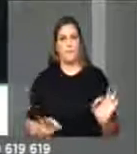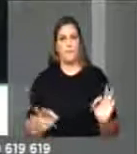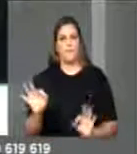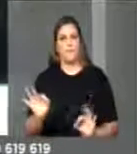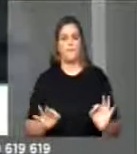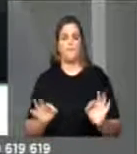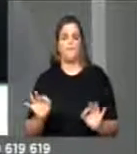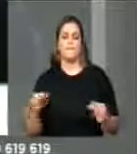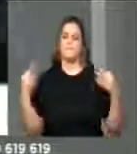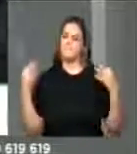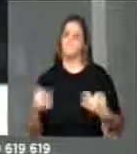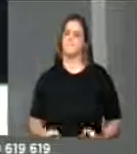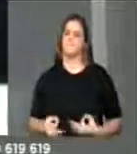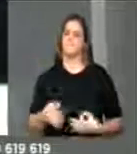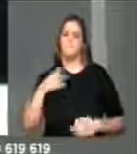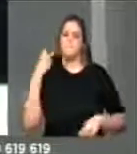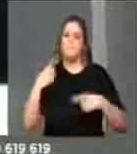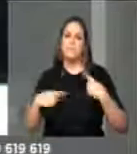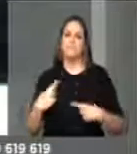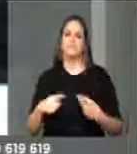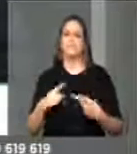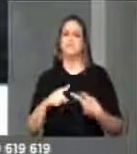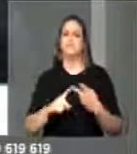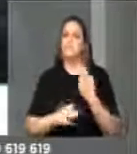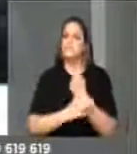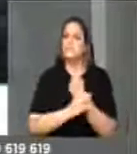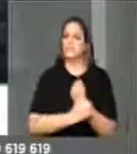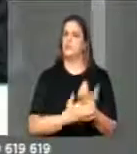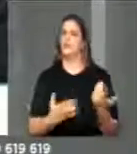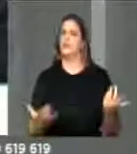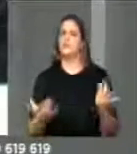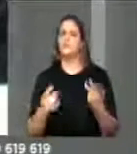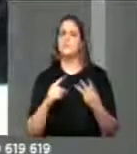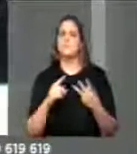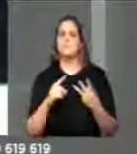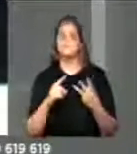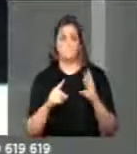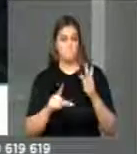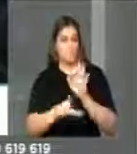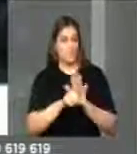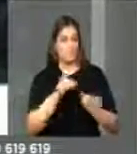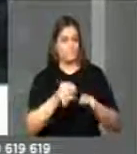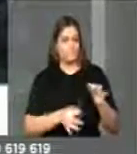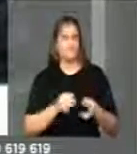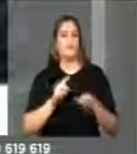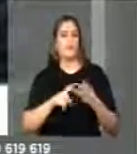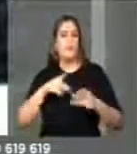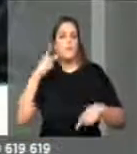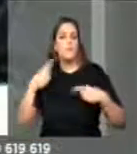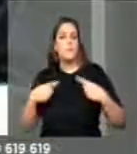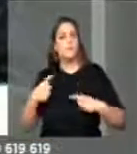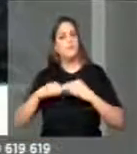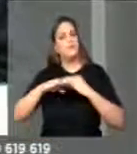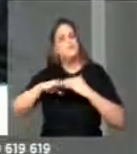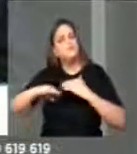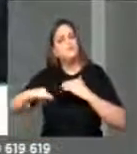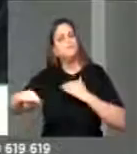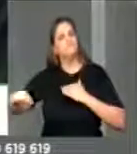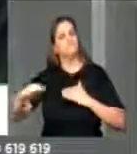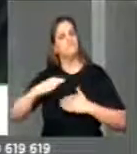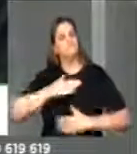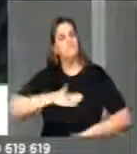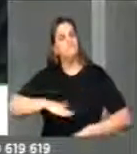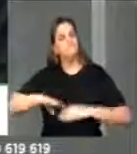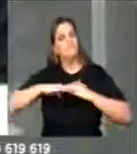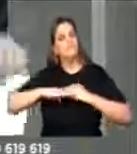ordem política, da segurança jurídica, da estabilidade política e da estabilidade econômica.